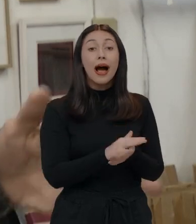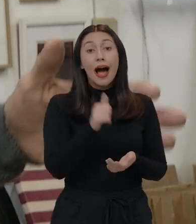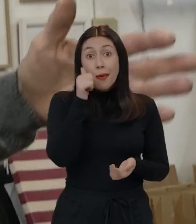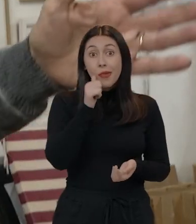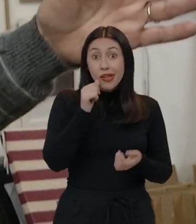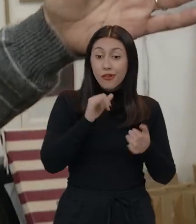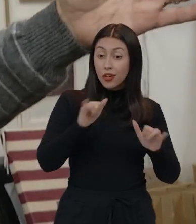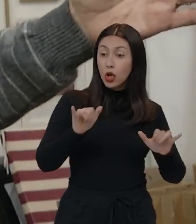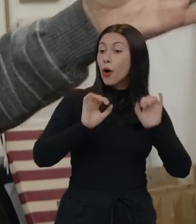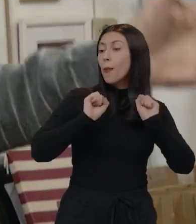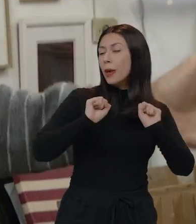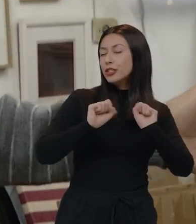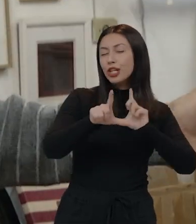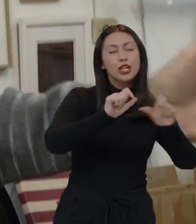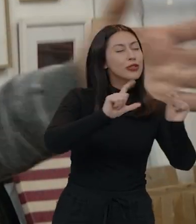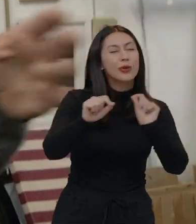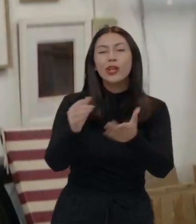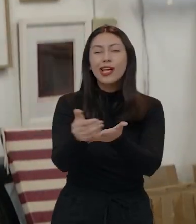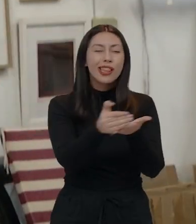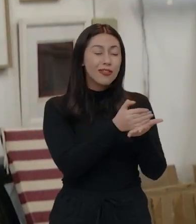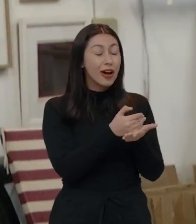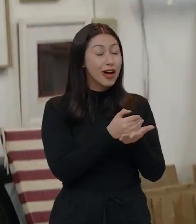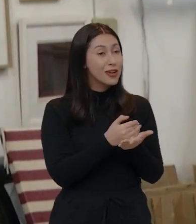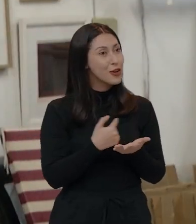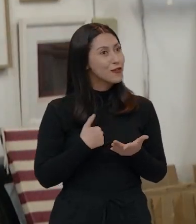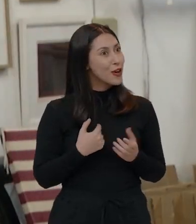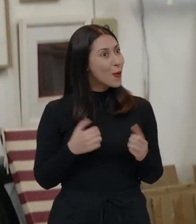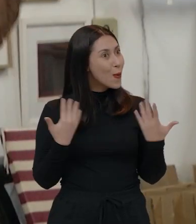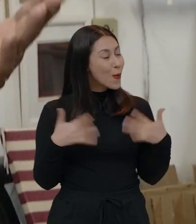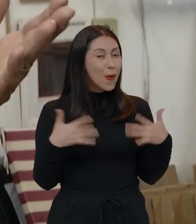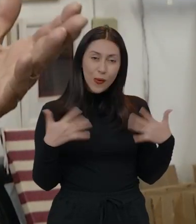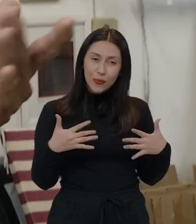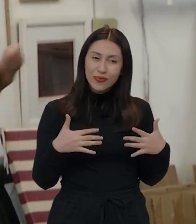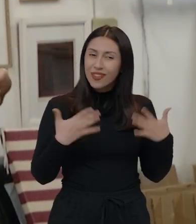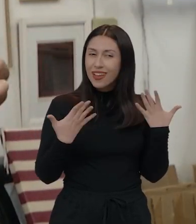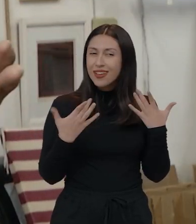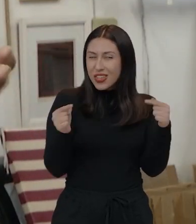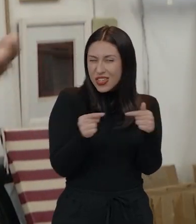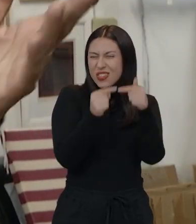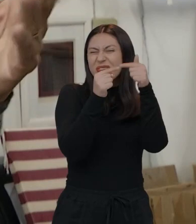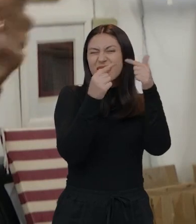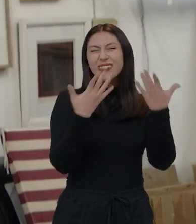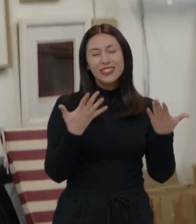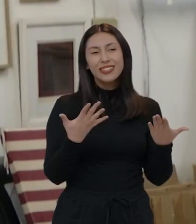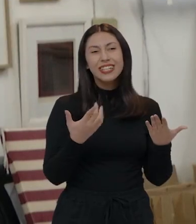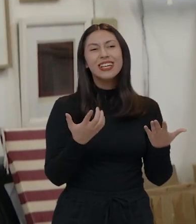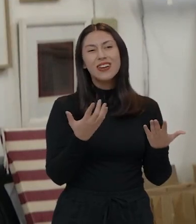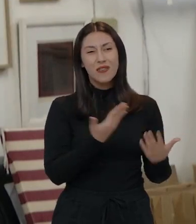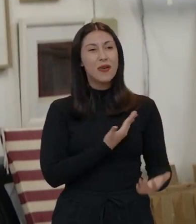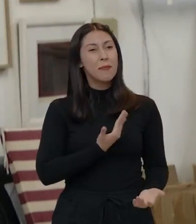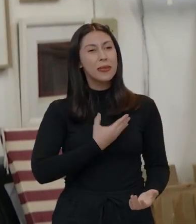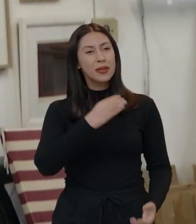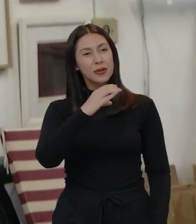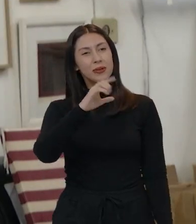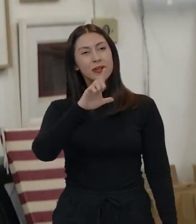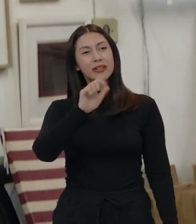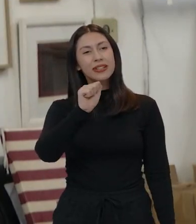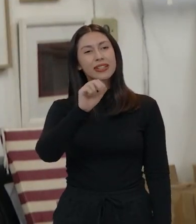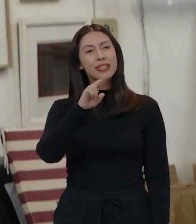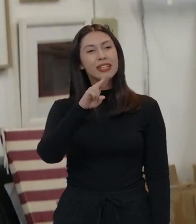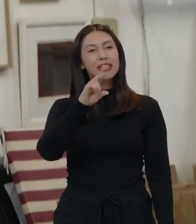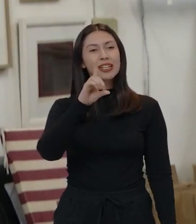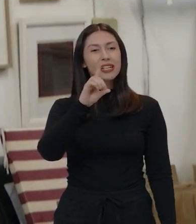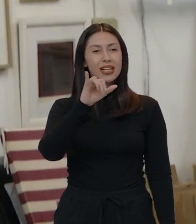Digo, poxa vida. Fez a festa. E aí, isso deu samba, né? Que nem um amigo meu, o Claudinho, o cara preso, que ele fala, Regis, deu samba isso aí,